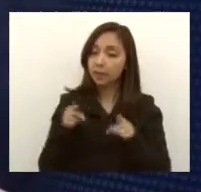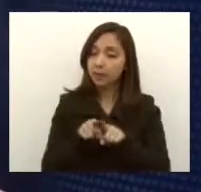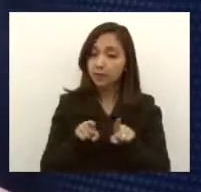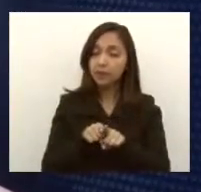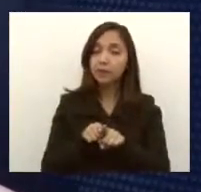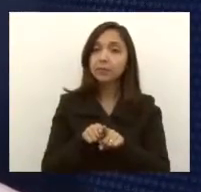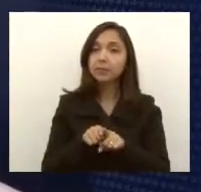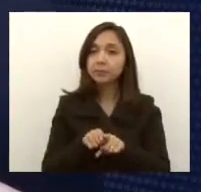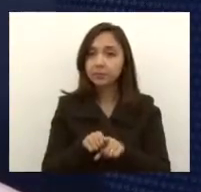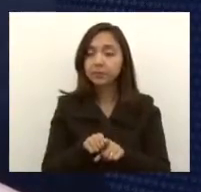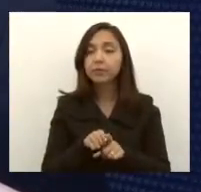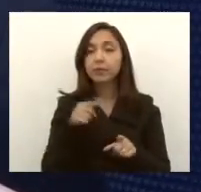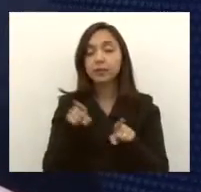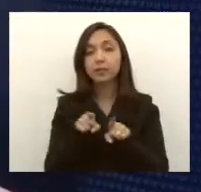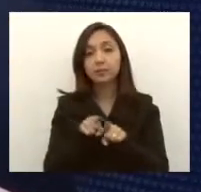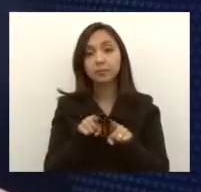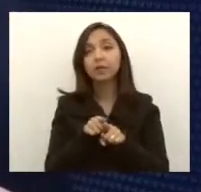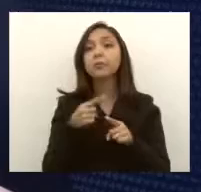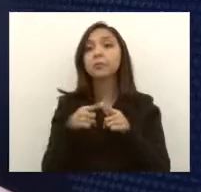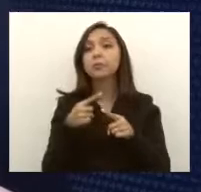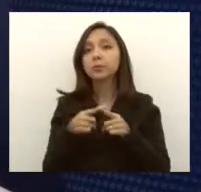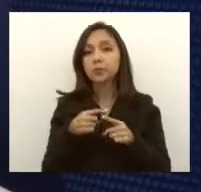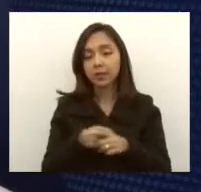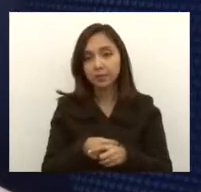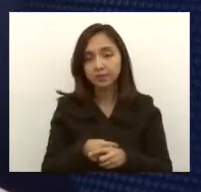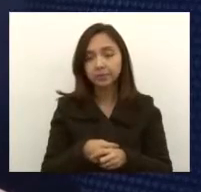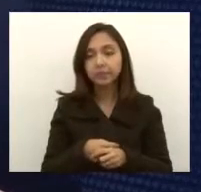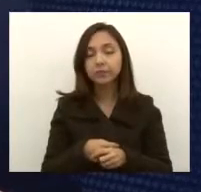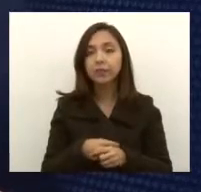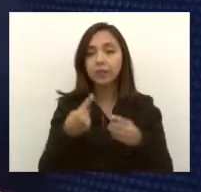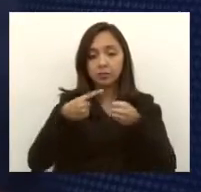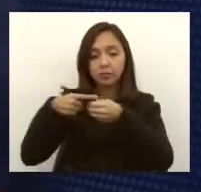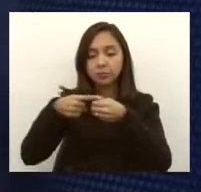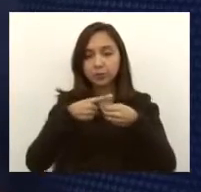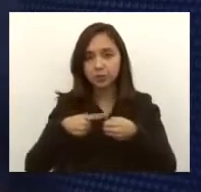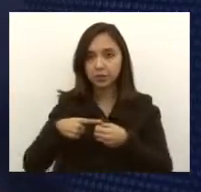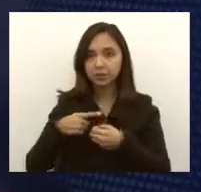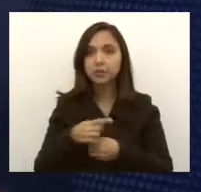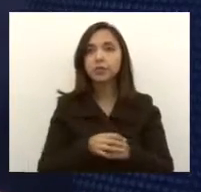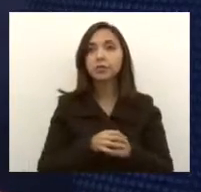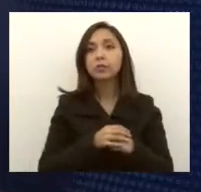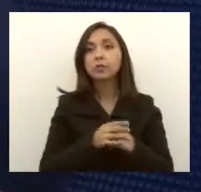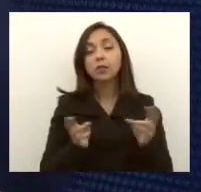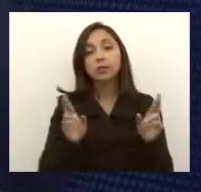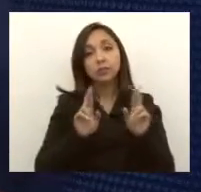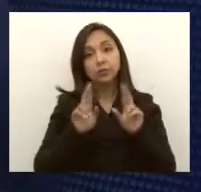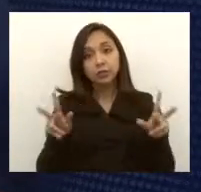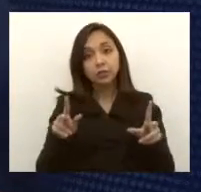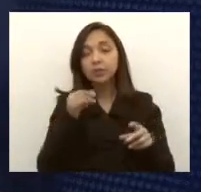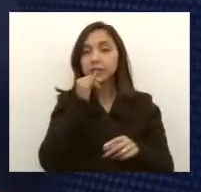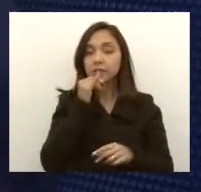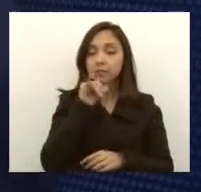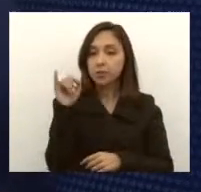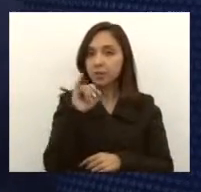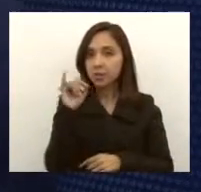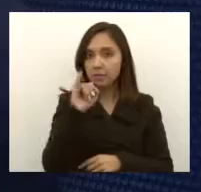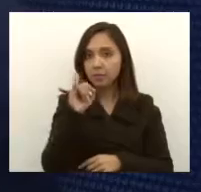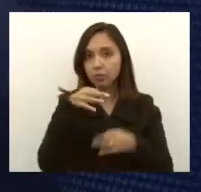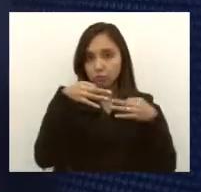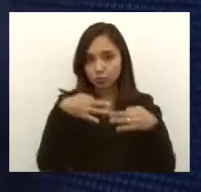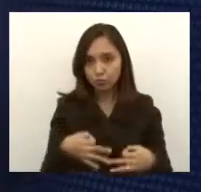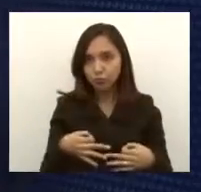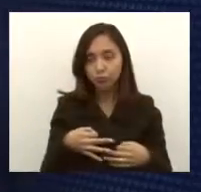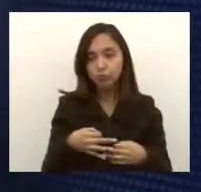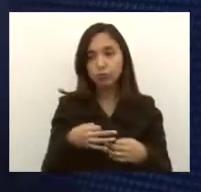também, existe uma contrapartida. Qual que é a contrapartida para o município? A contrapartida é que se você hoje deu impostos mais justos,